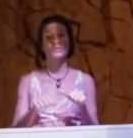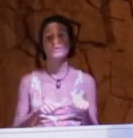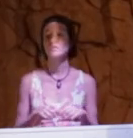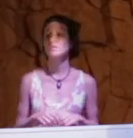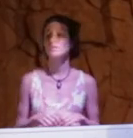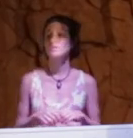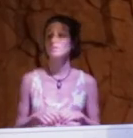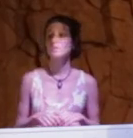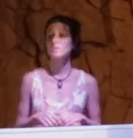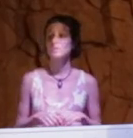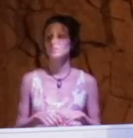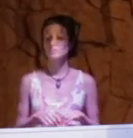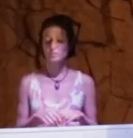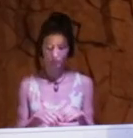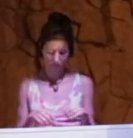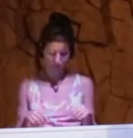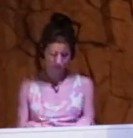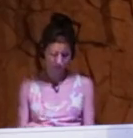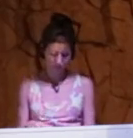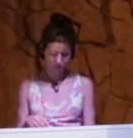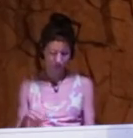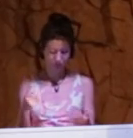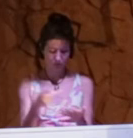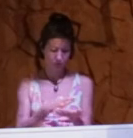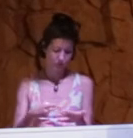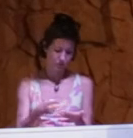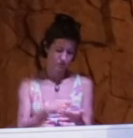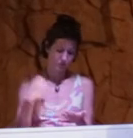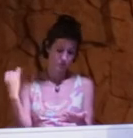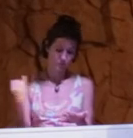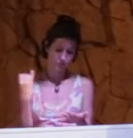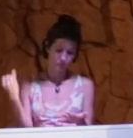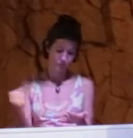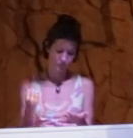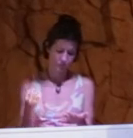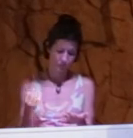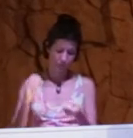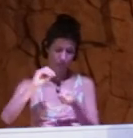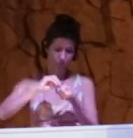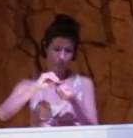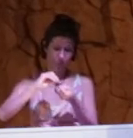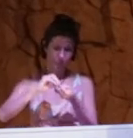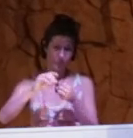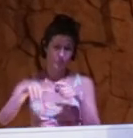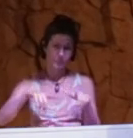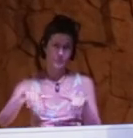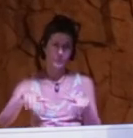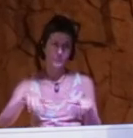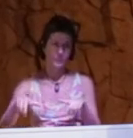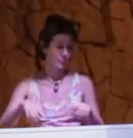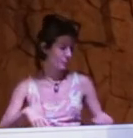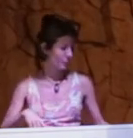questão. E quando eu vou procurar informações para produzir, assim, sem